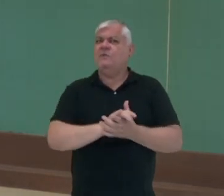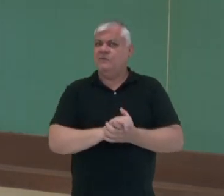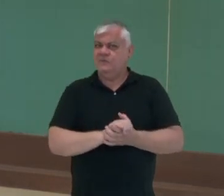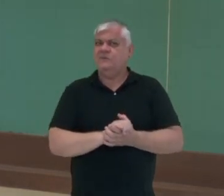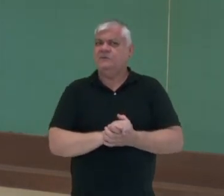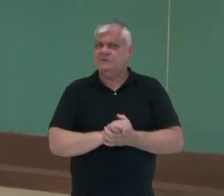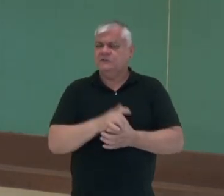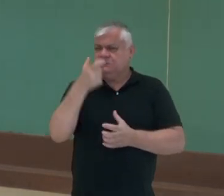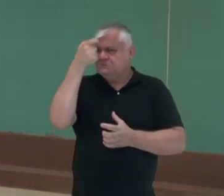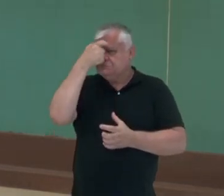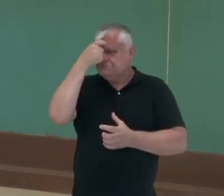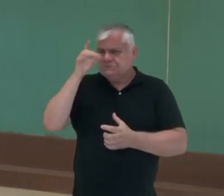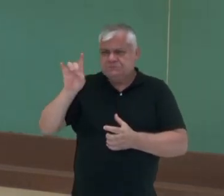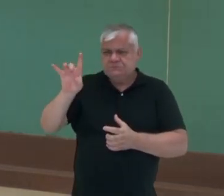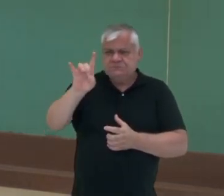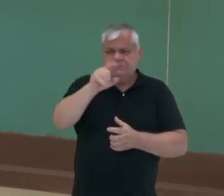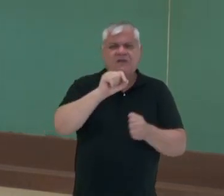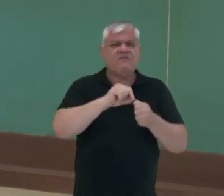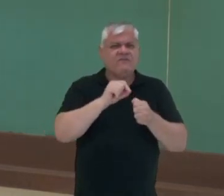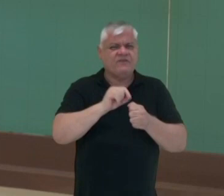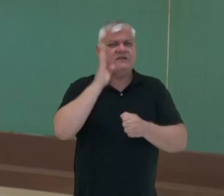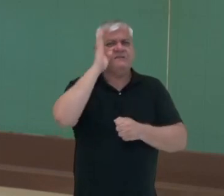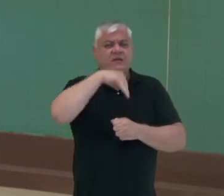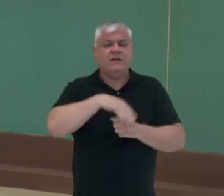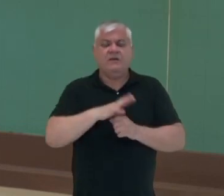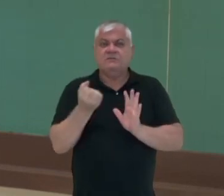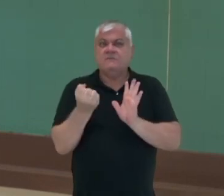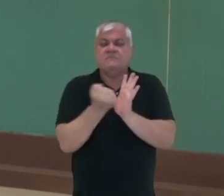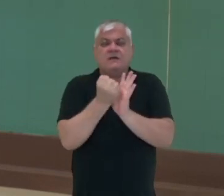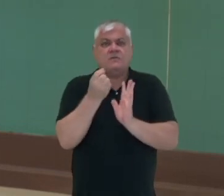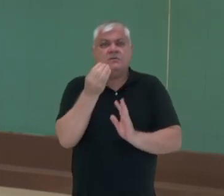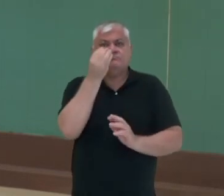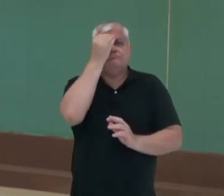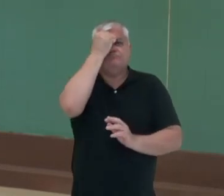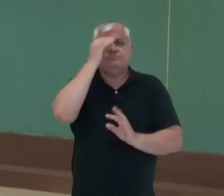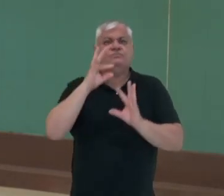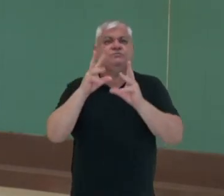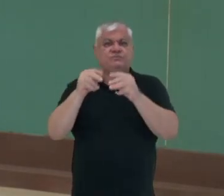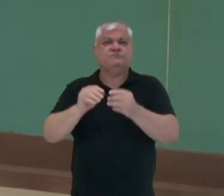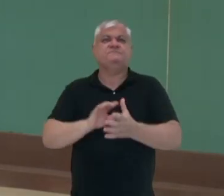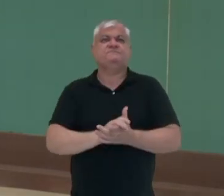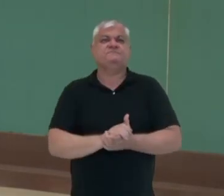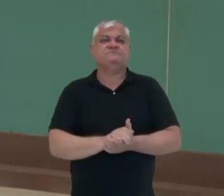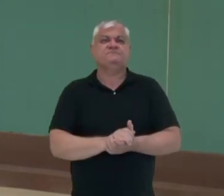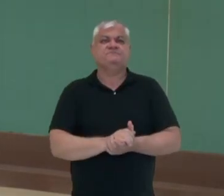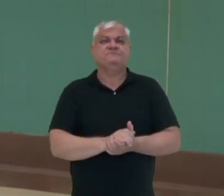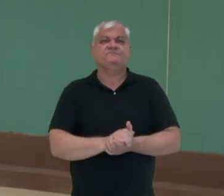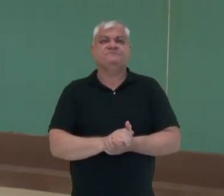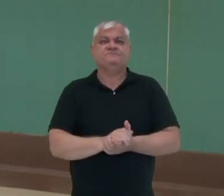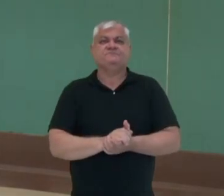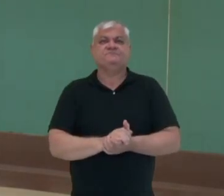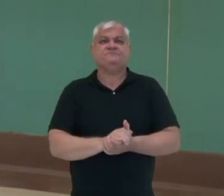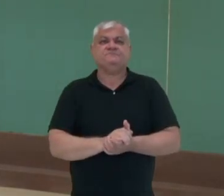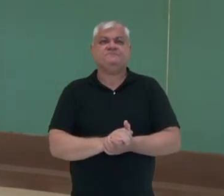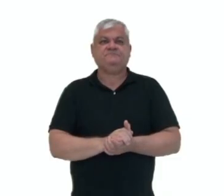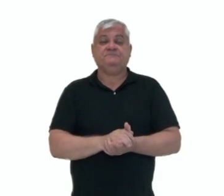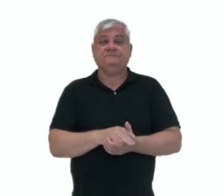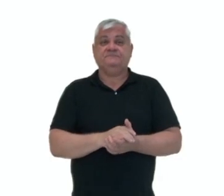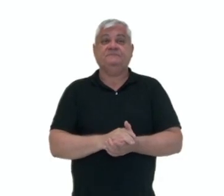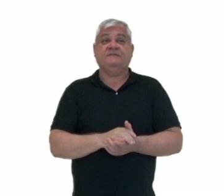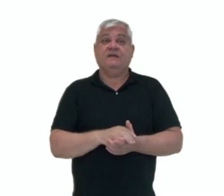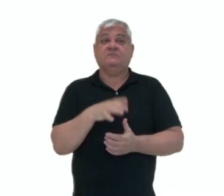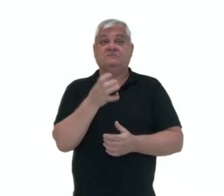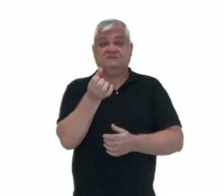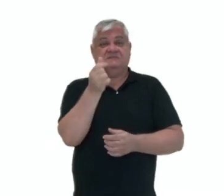análise dessa performance e isso marcou muito todo o mundo cultural da época e o mundo artístico. Logo em seguida, em 77, ela acaba se